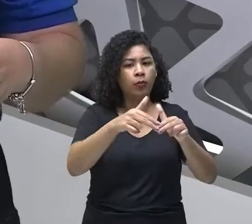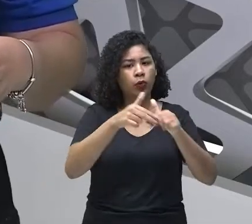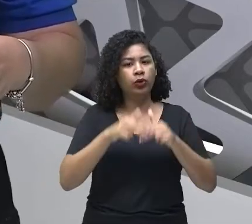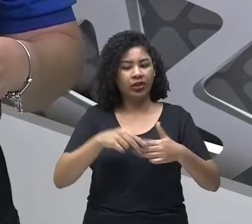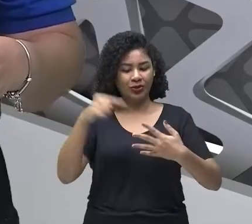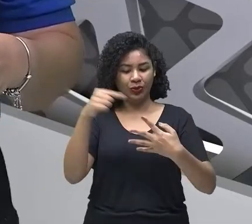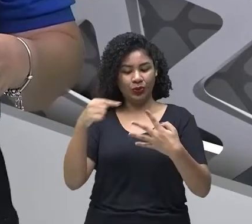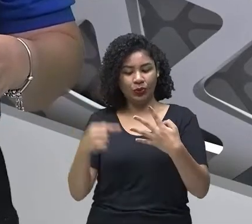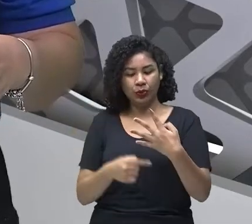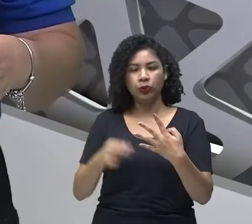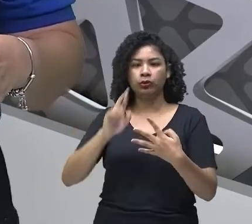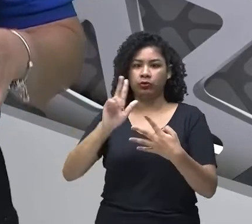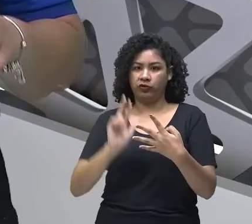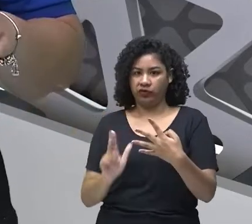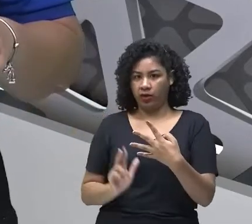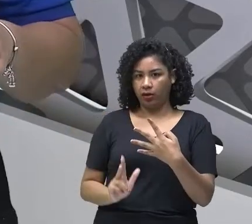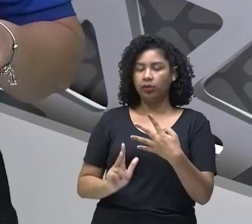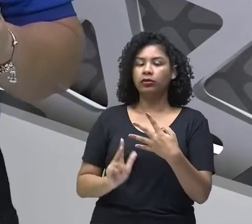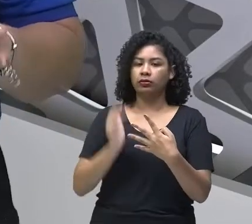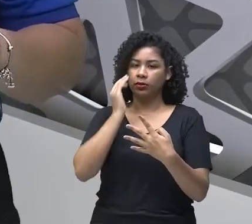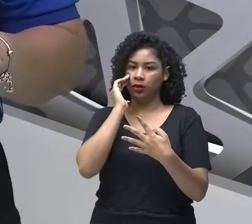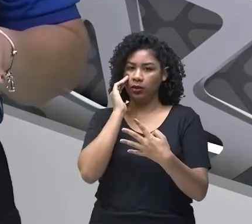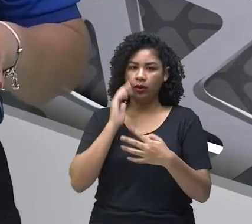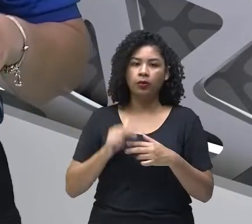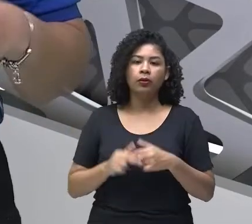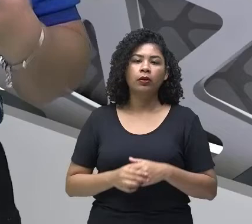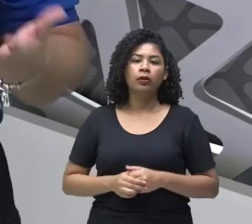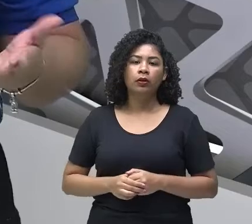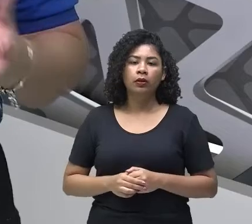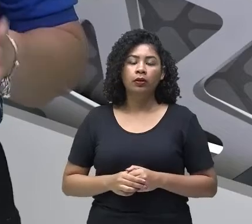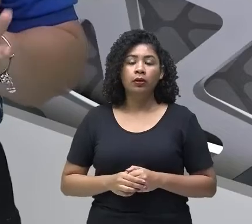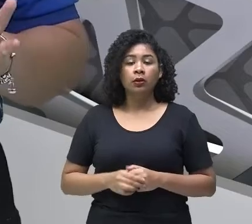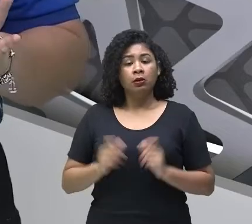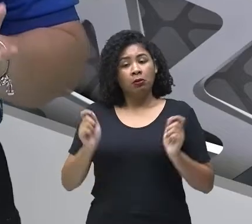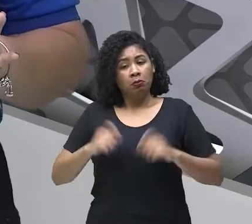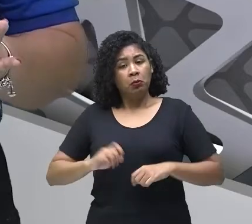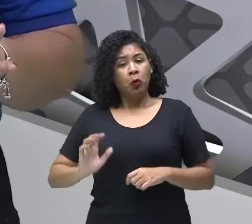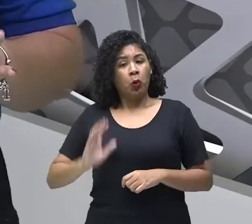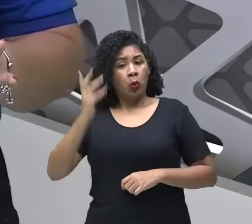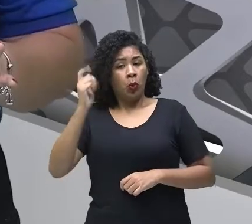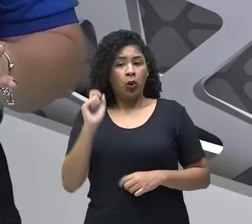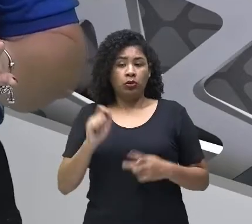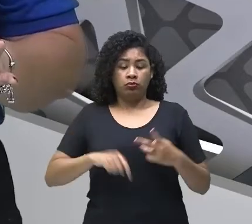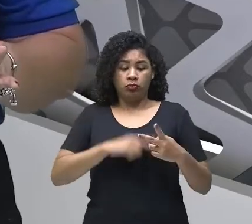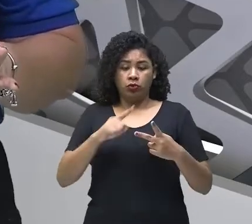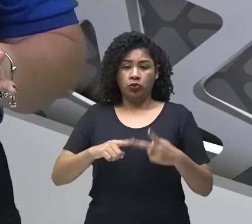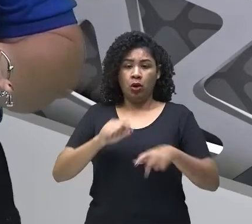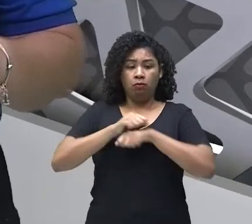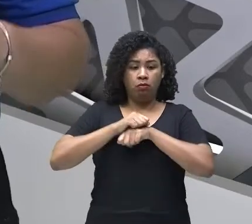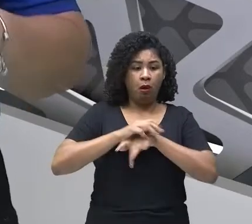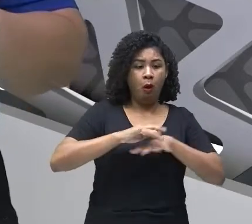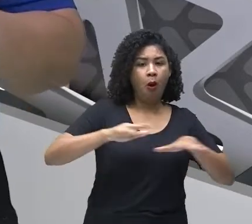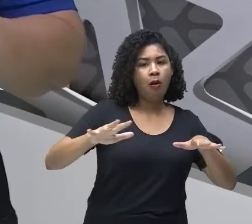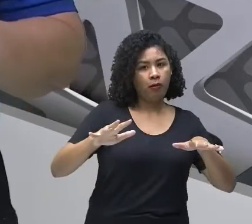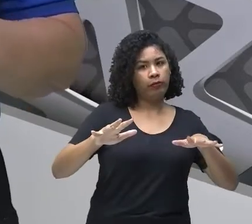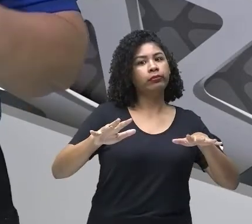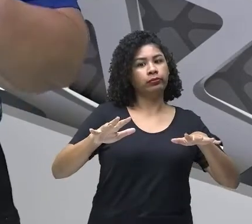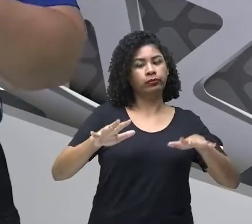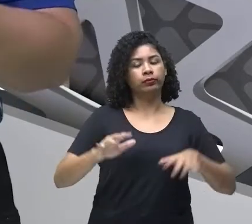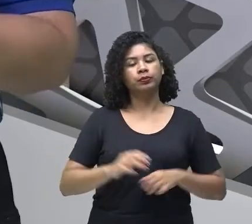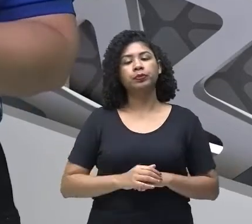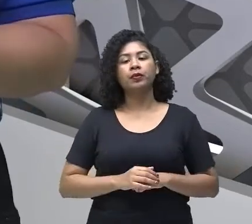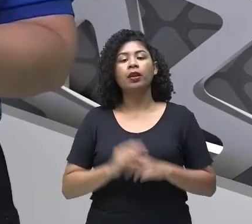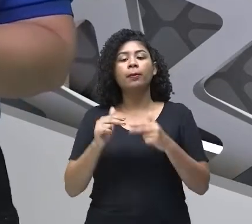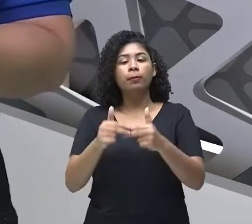classificação epidemiológica e pode virar ou ser uma epidemia ou uma pandemia.